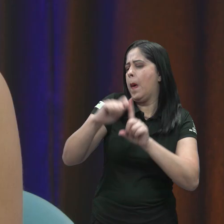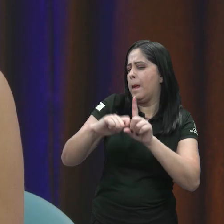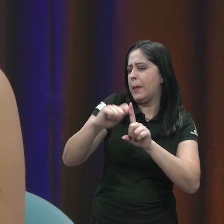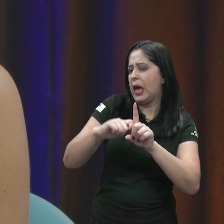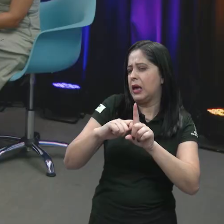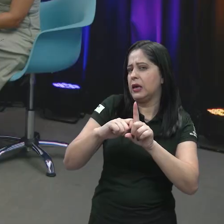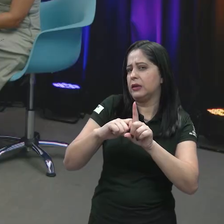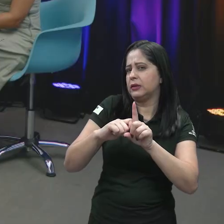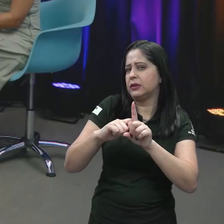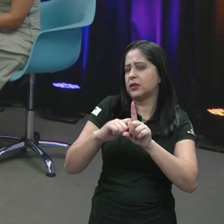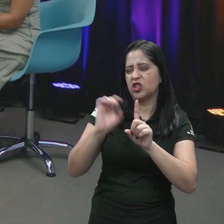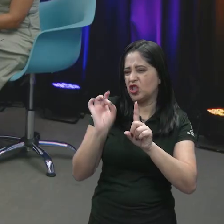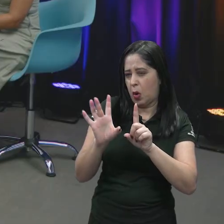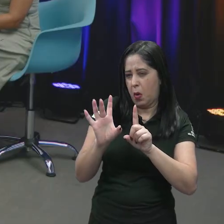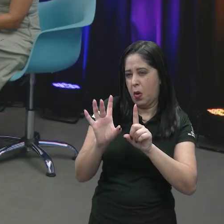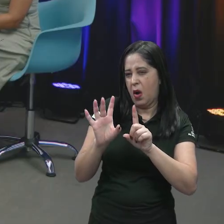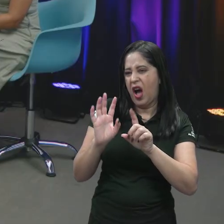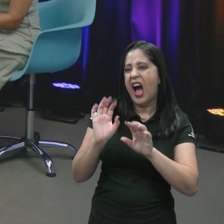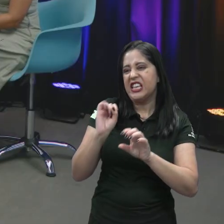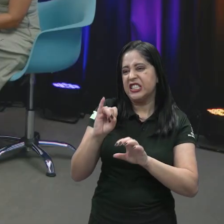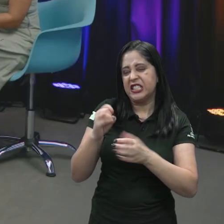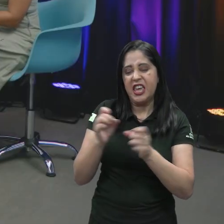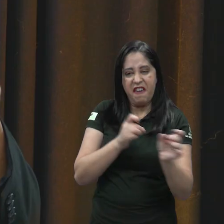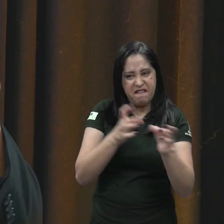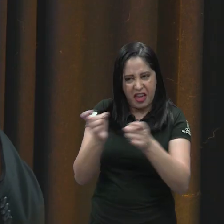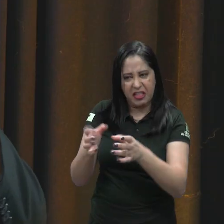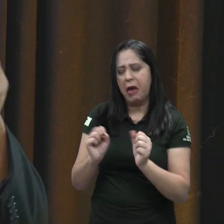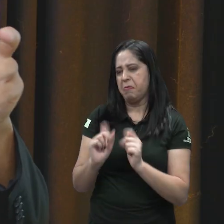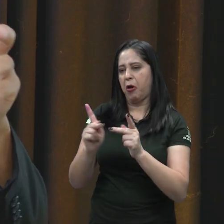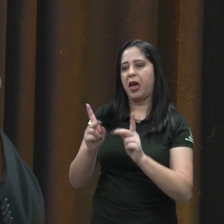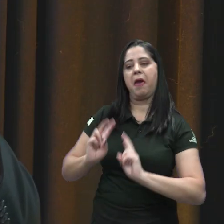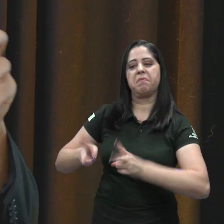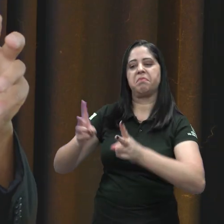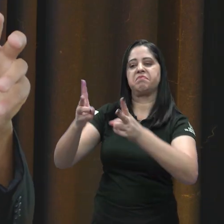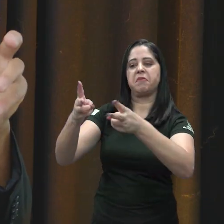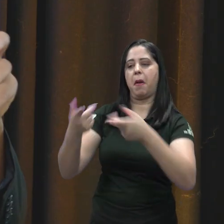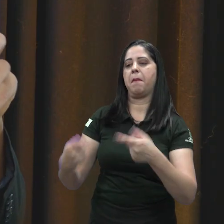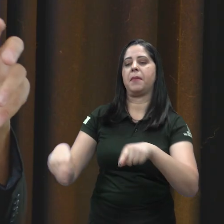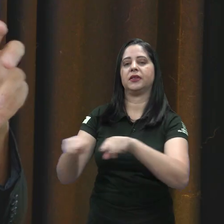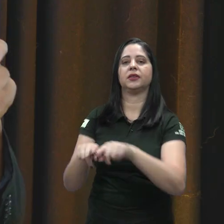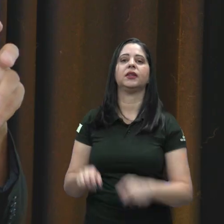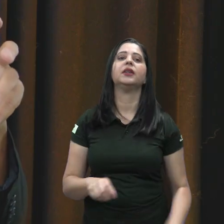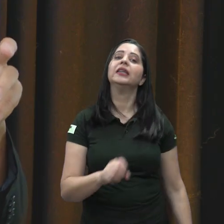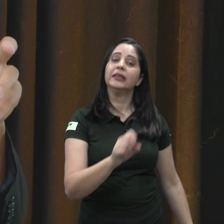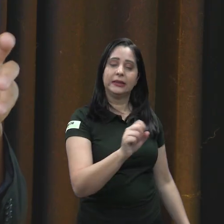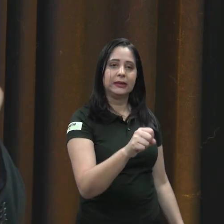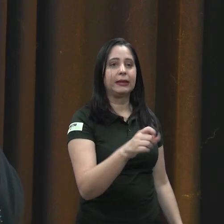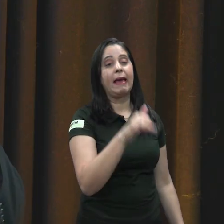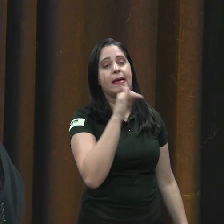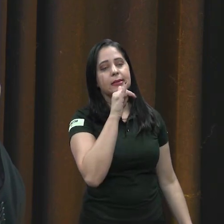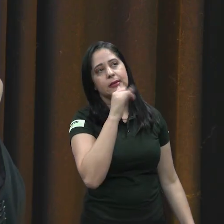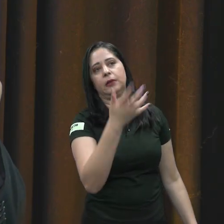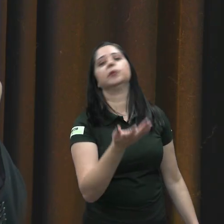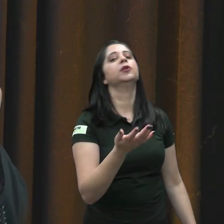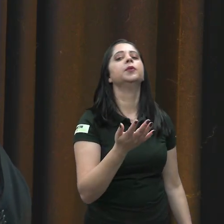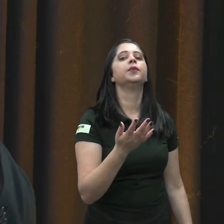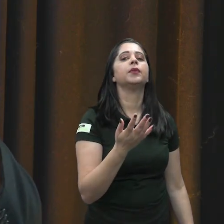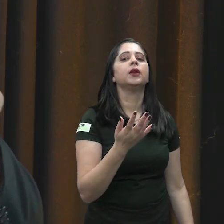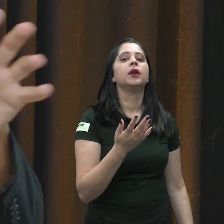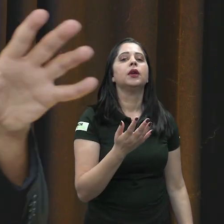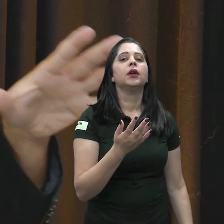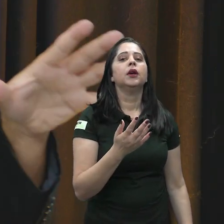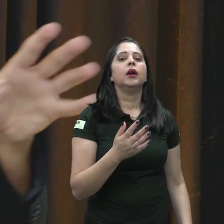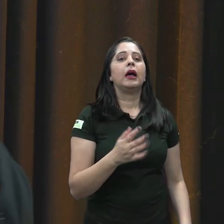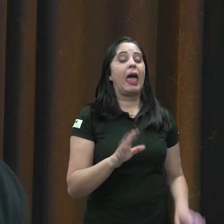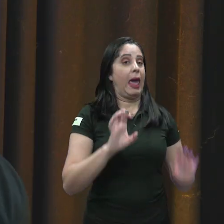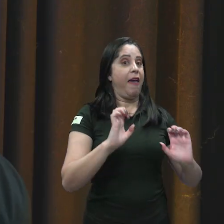vê se continua? Porque às vezes acontece muito isso, né? Acontece. É assim, existe alguns meios de você produzir. Por exemplo, se é uma experiência ou é